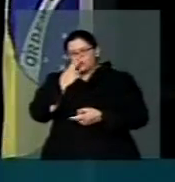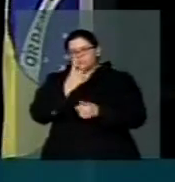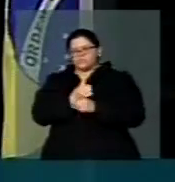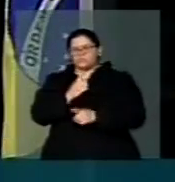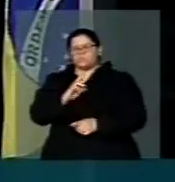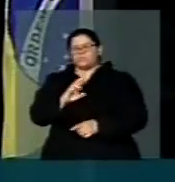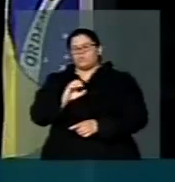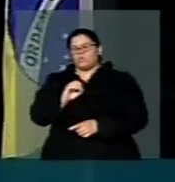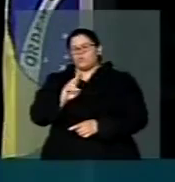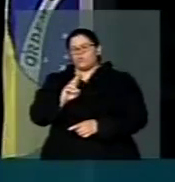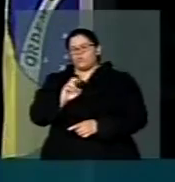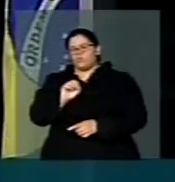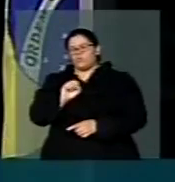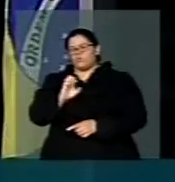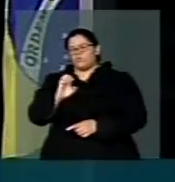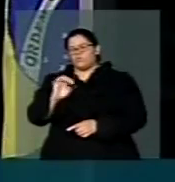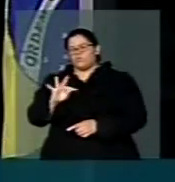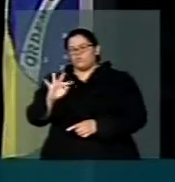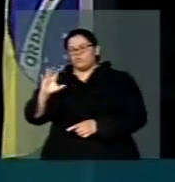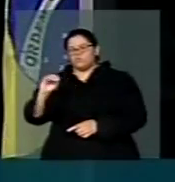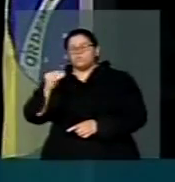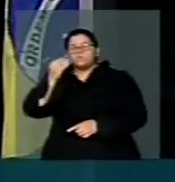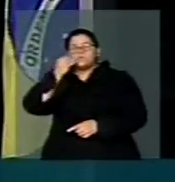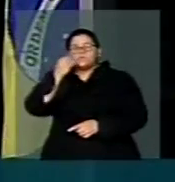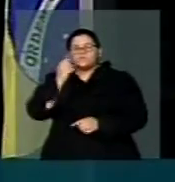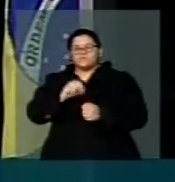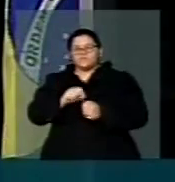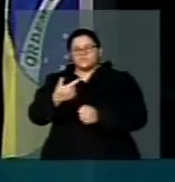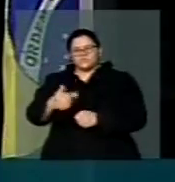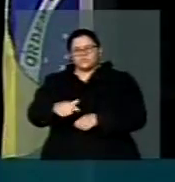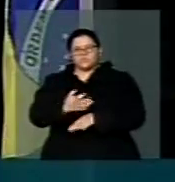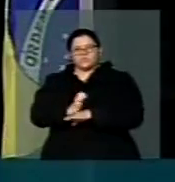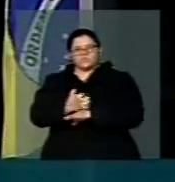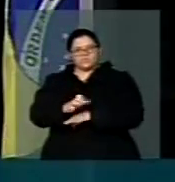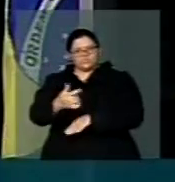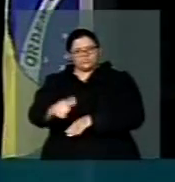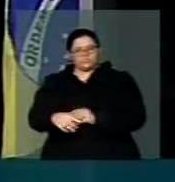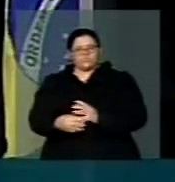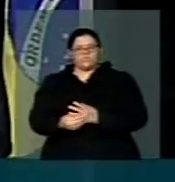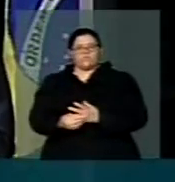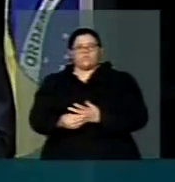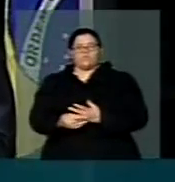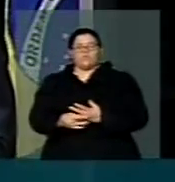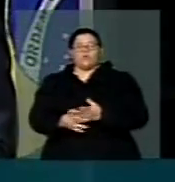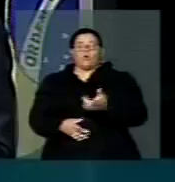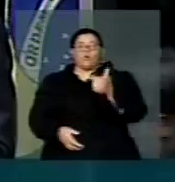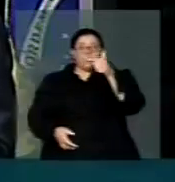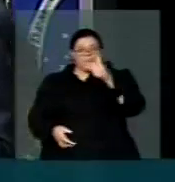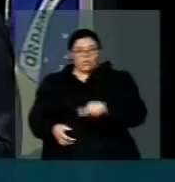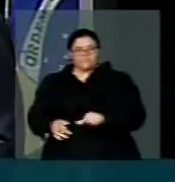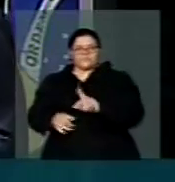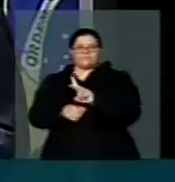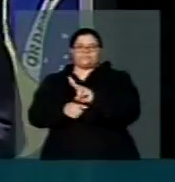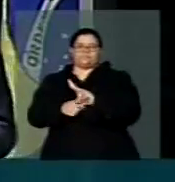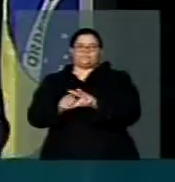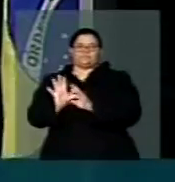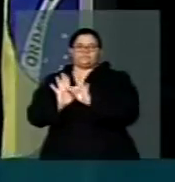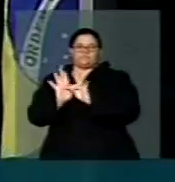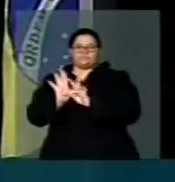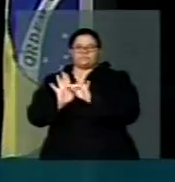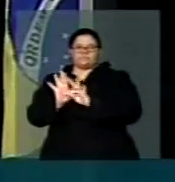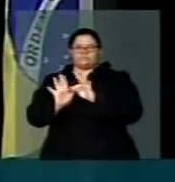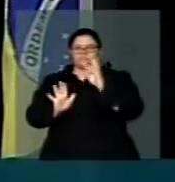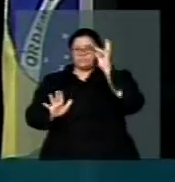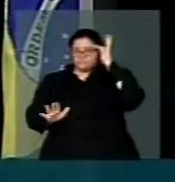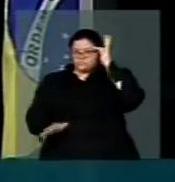tenha que fazer mais um exercício. Outra tese defendida no caderno de teses, que está lá no